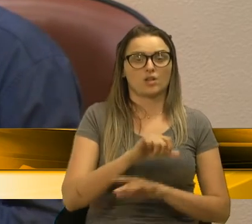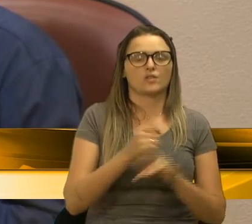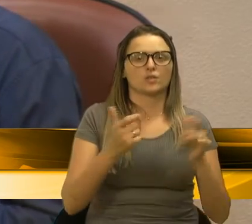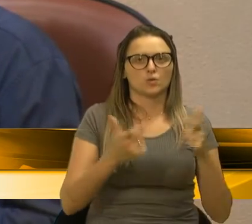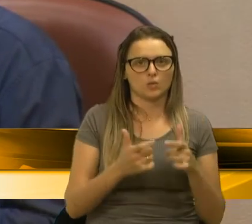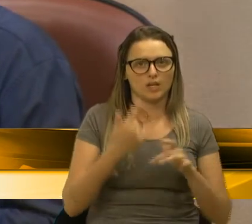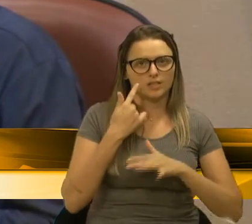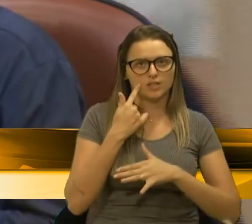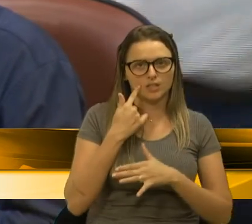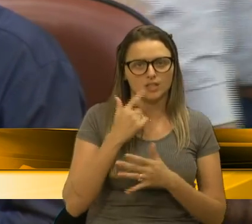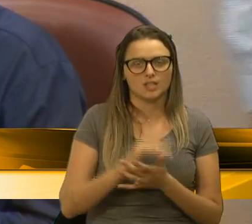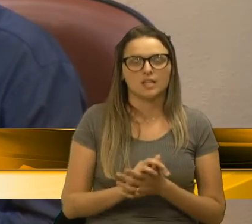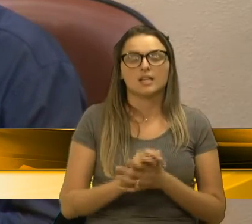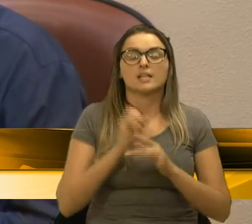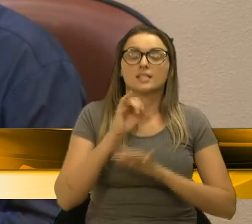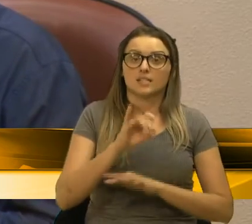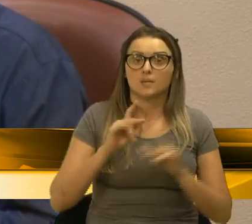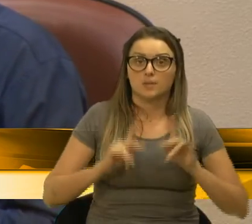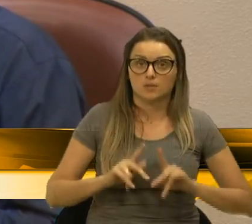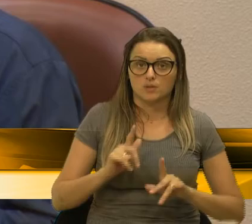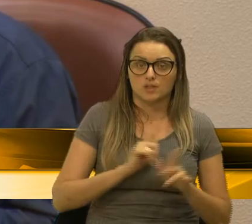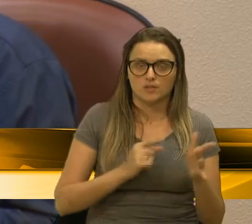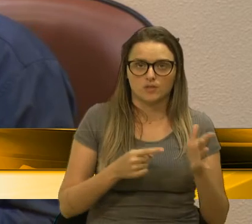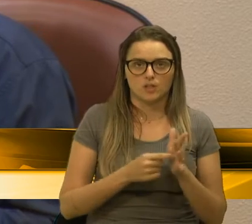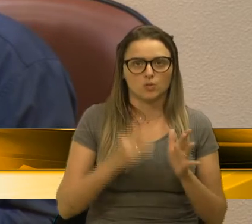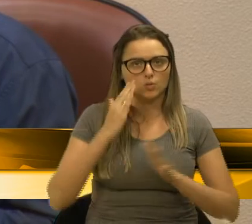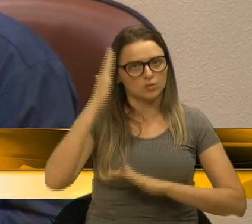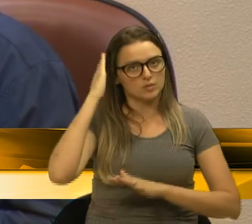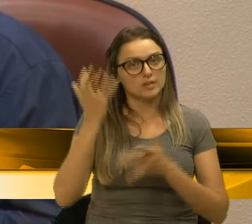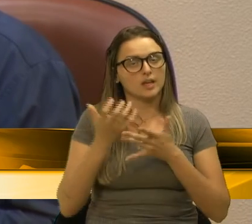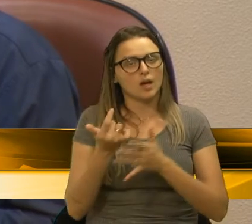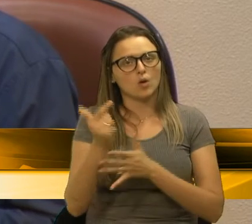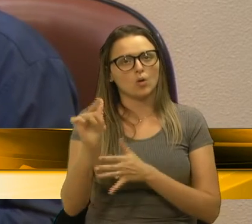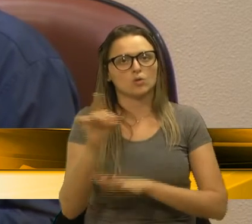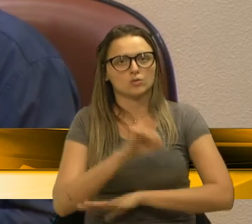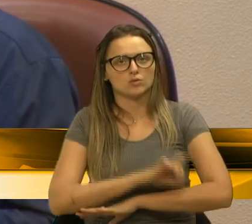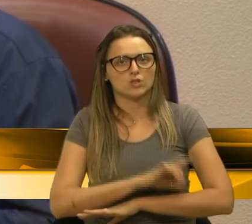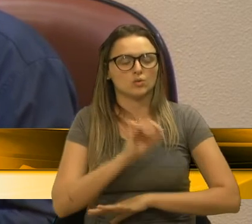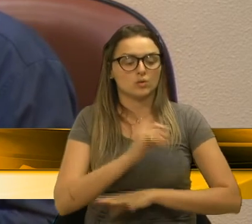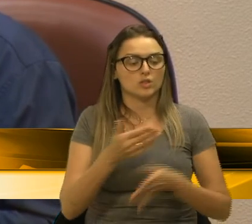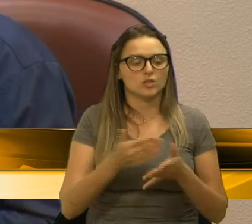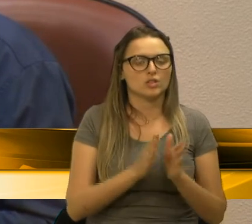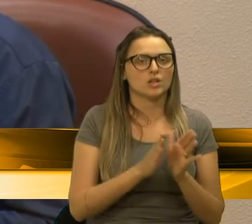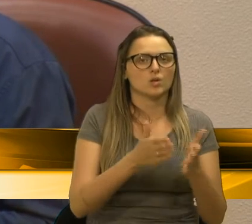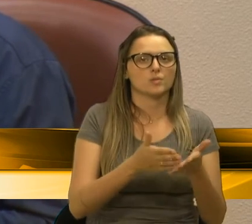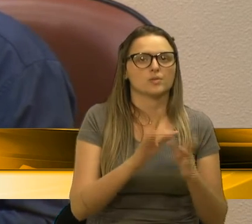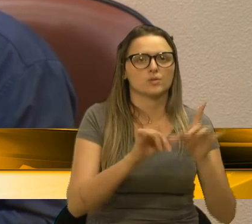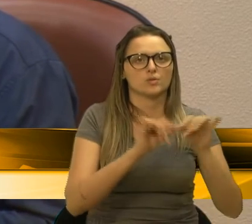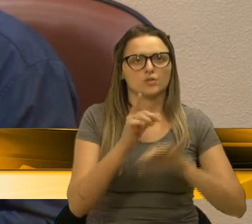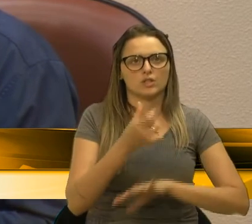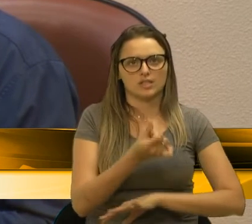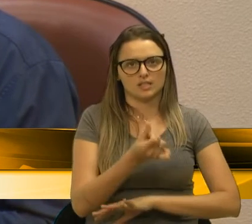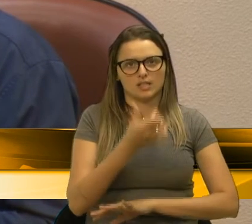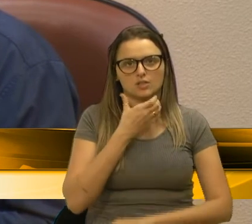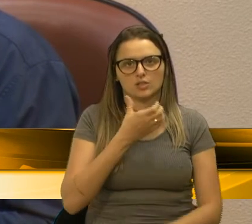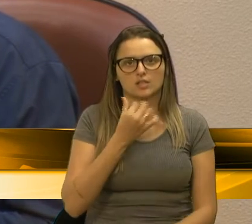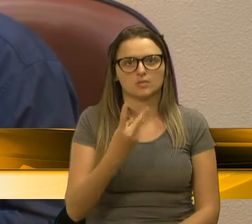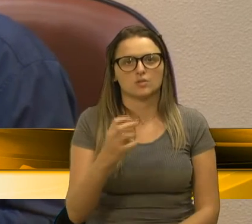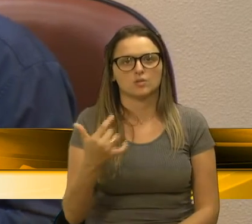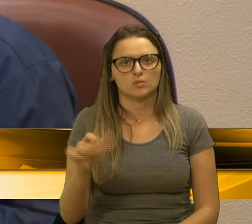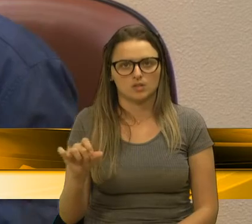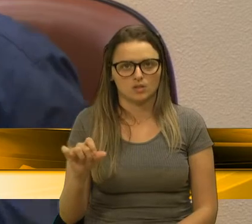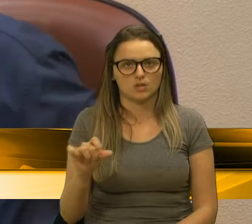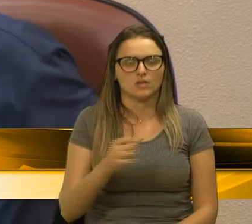sala de comissões de NPTF. Caso denunciado prefira outra data, dentre aquelas designadas pela comissão processante, no dia 6 ou 12 de